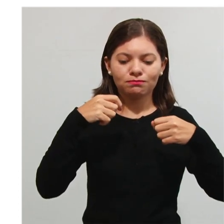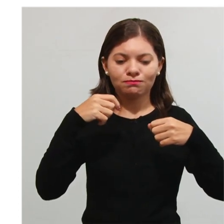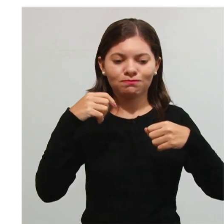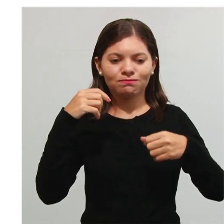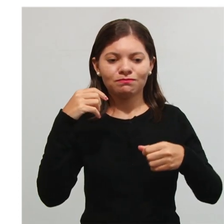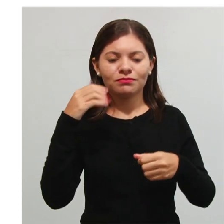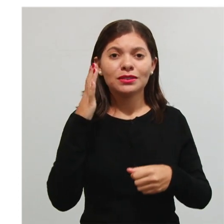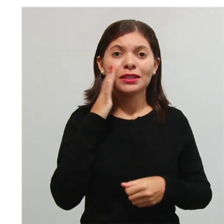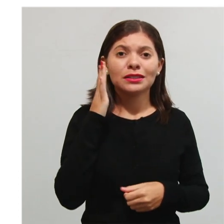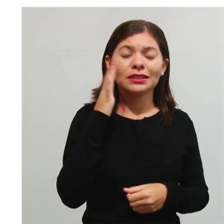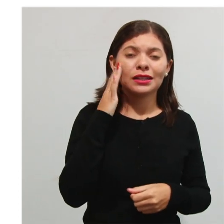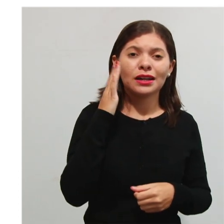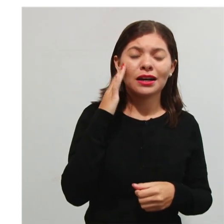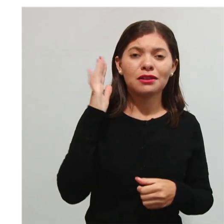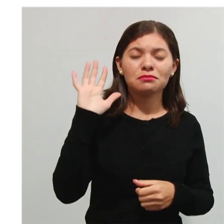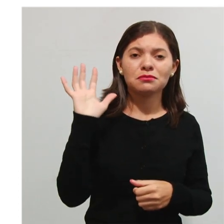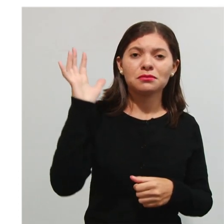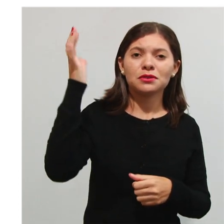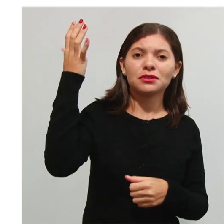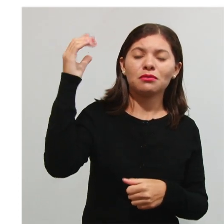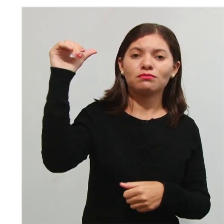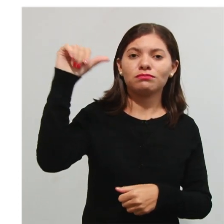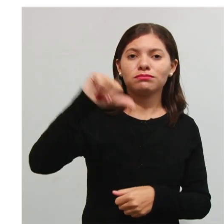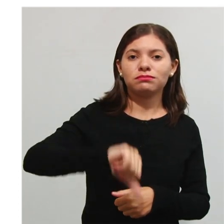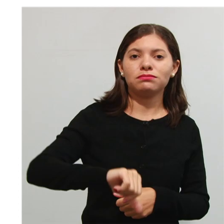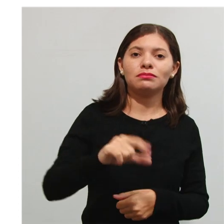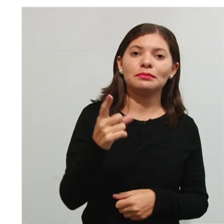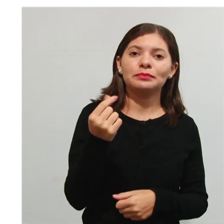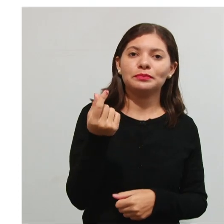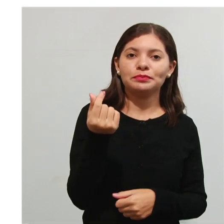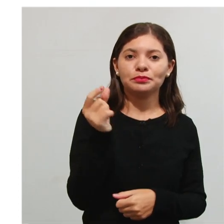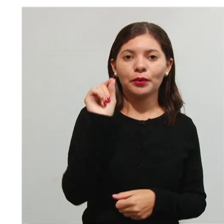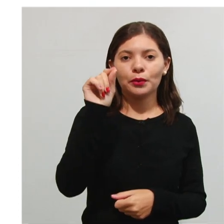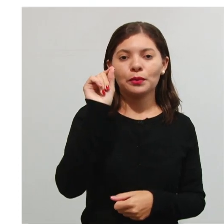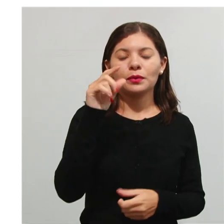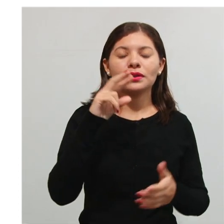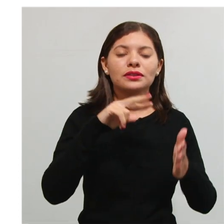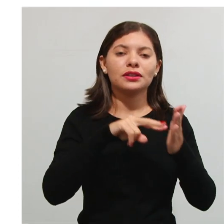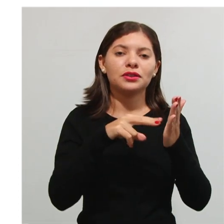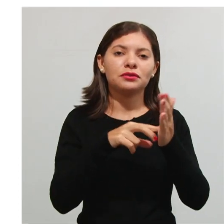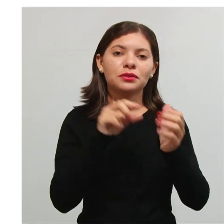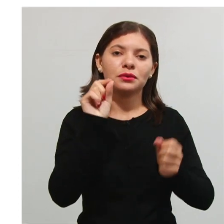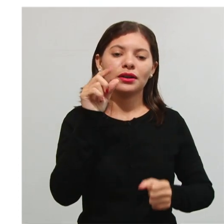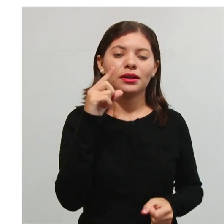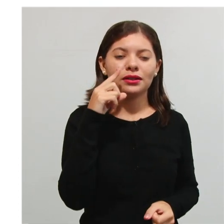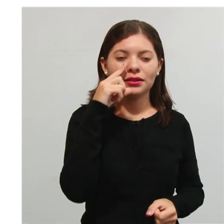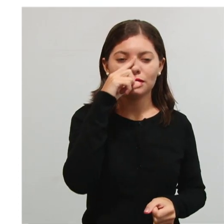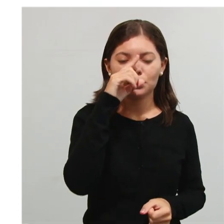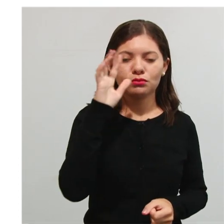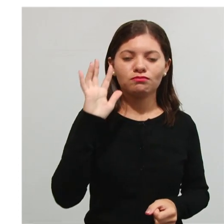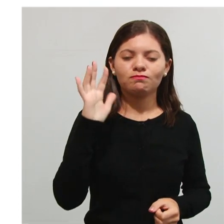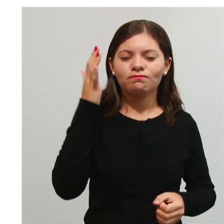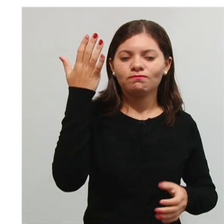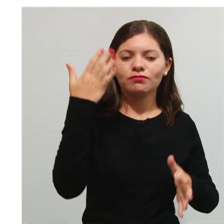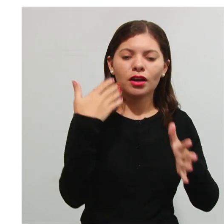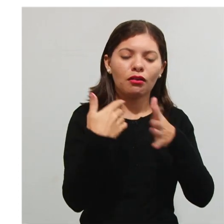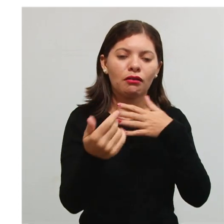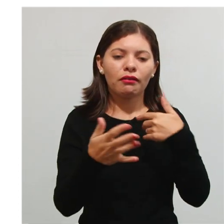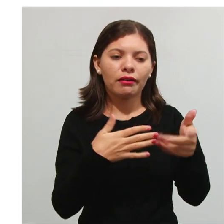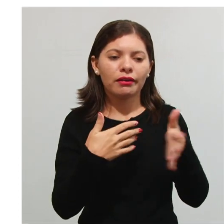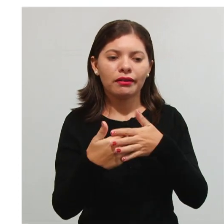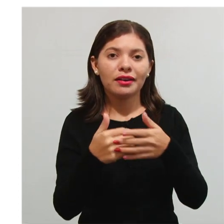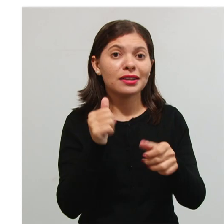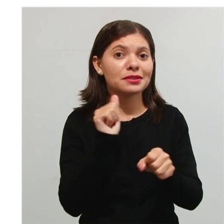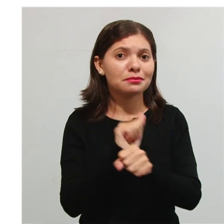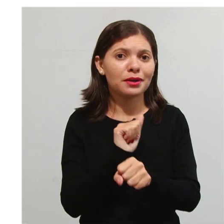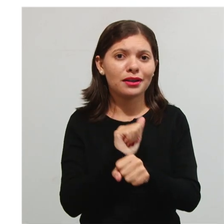uma situação que vai levar ele à falência. E o que são riscos? São situações aleatórias e